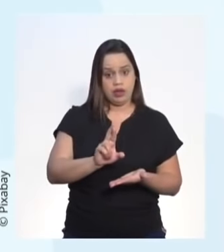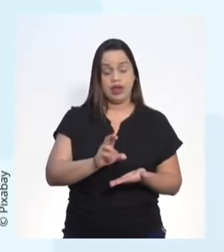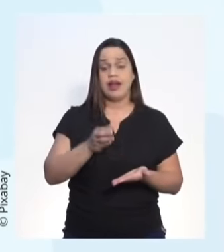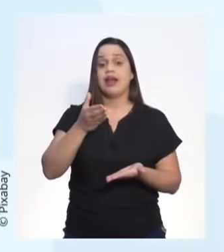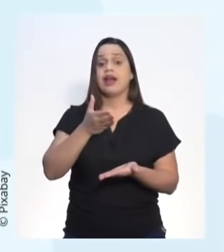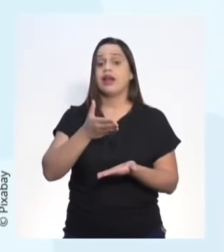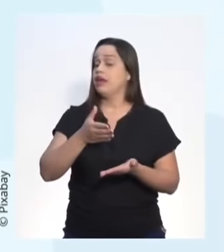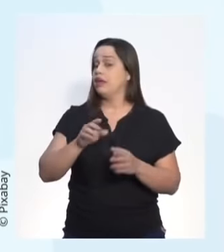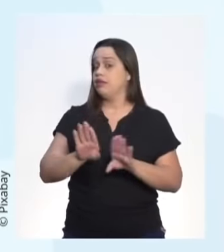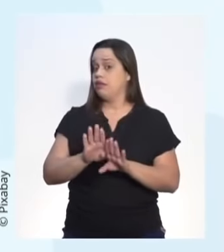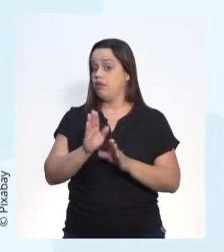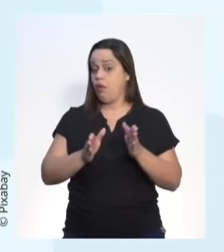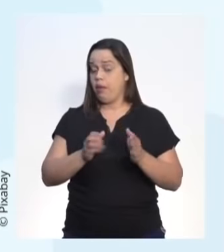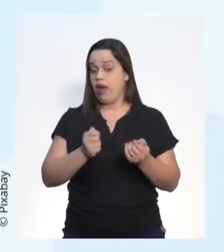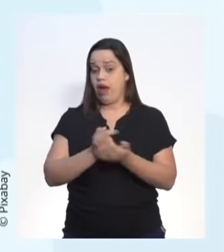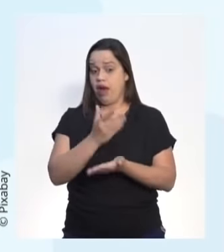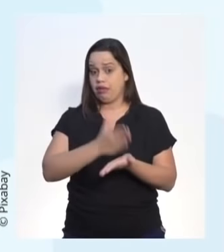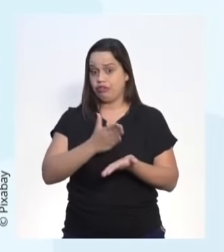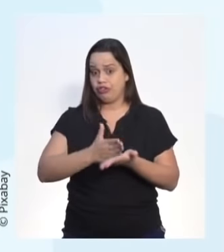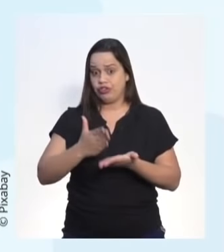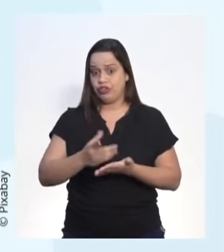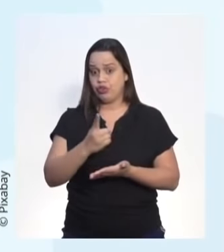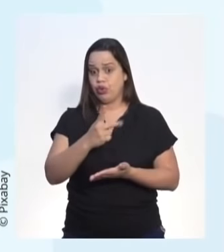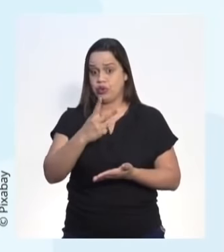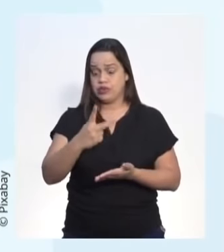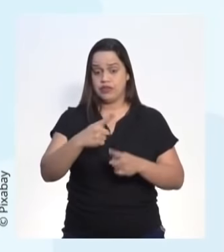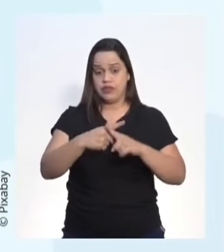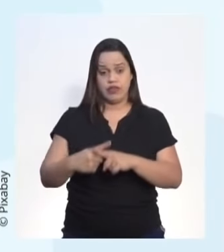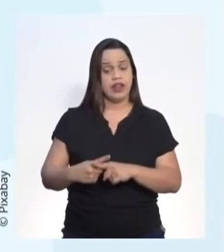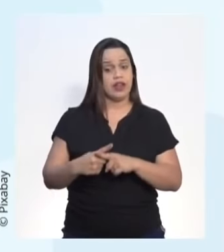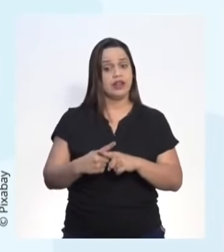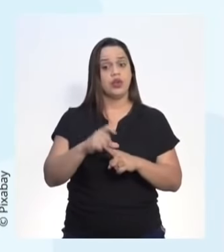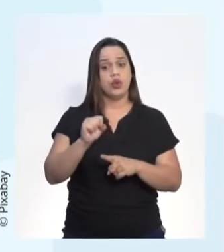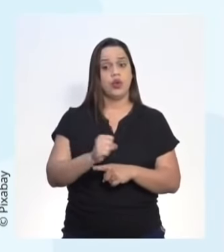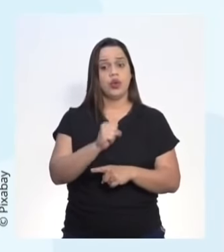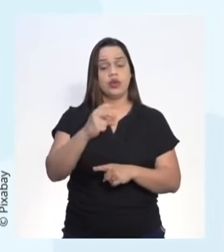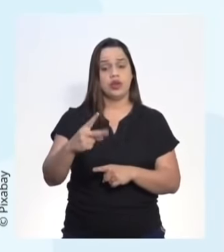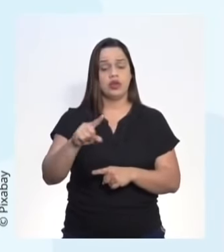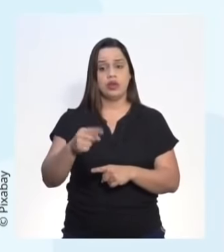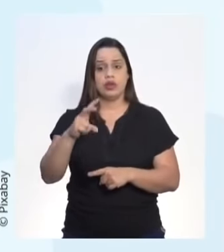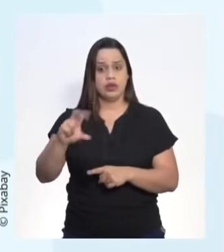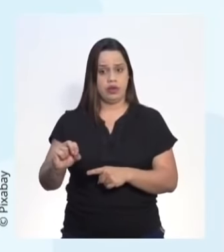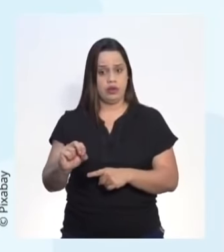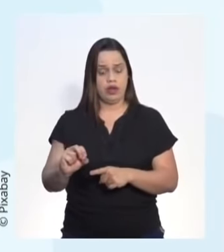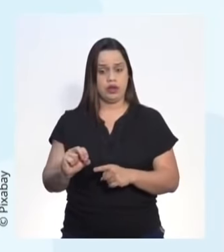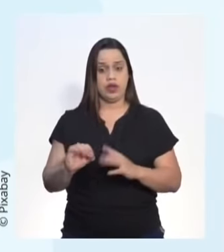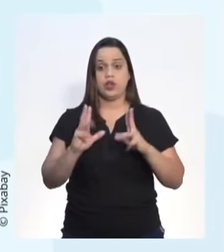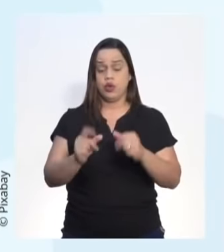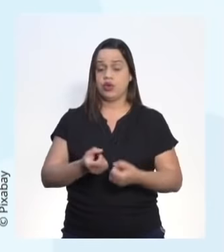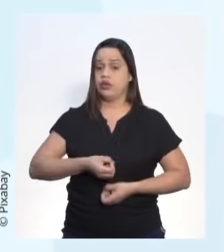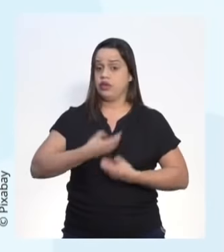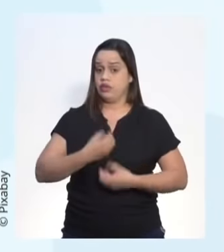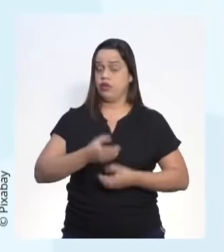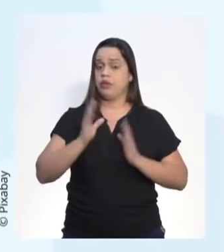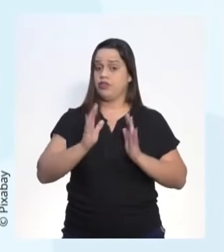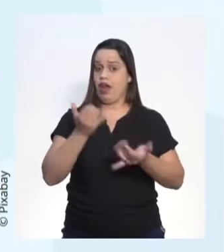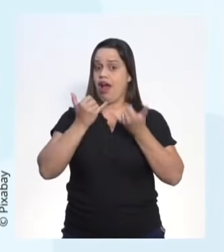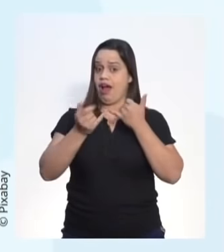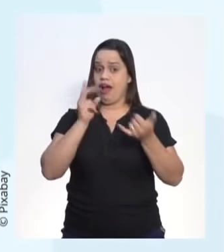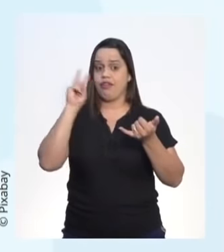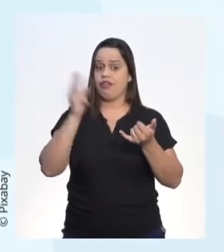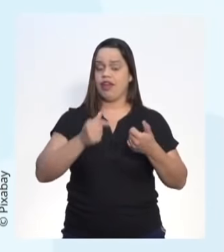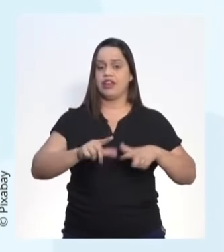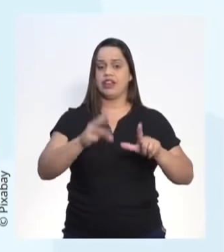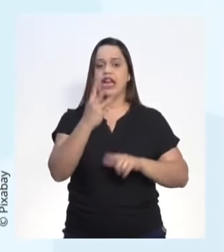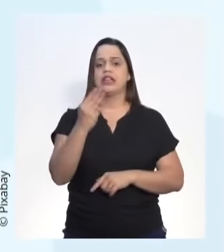prazo, jurinho aí, entre aspas, 12 vezes de R$ 82,50. Todas as informações estão aí.